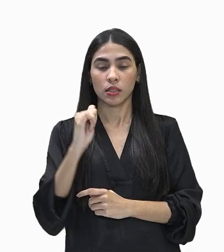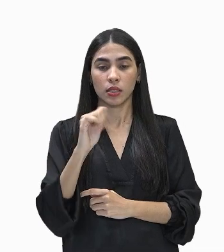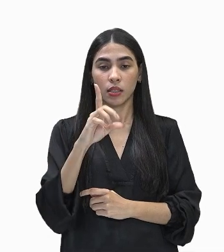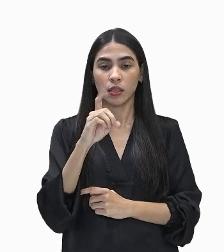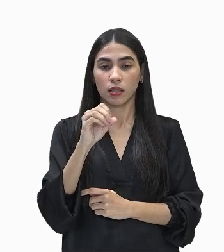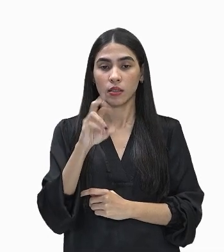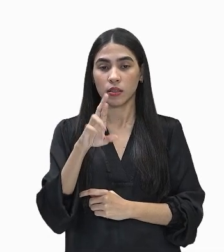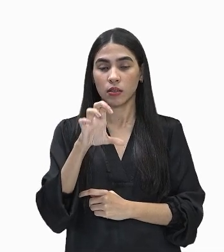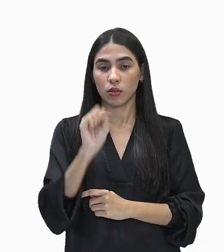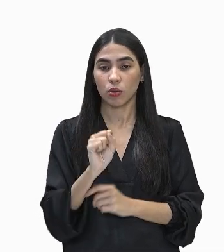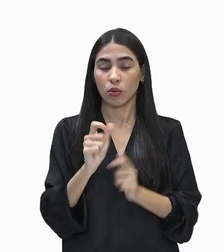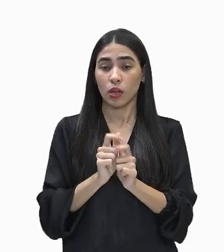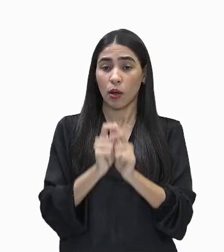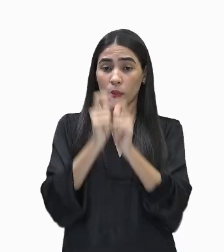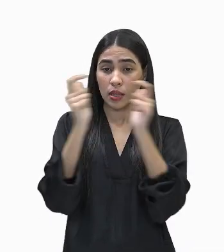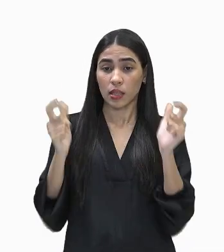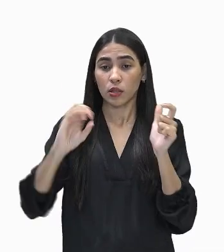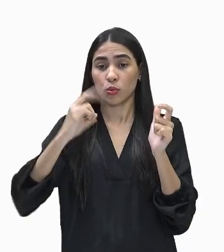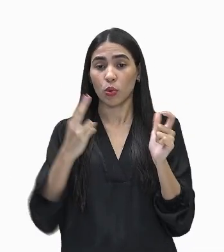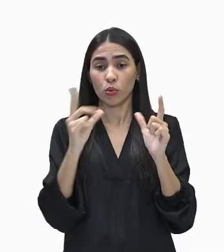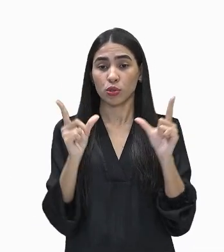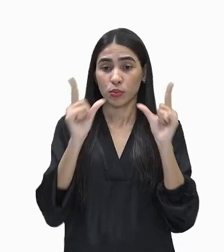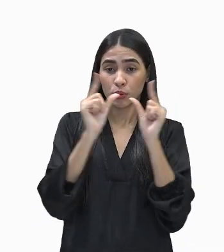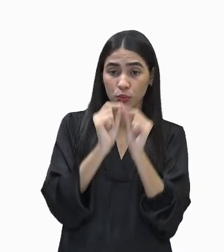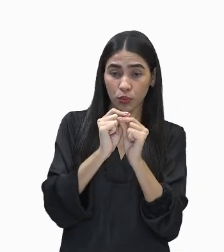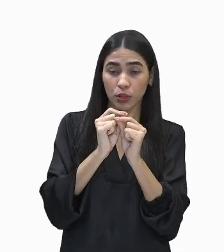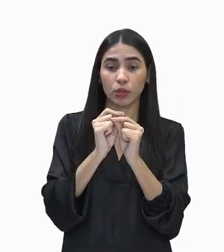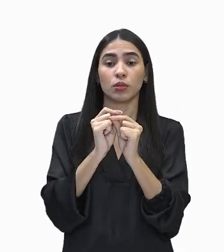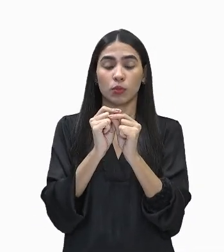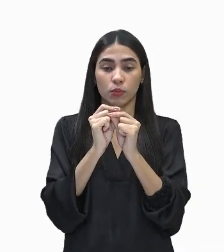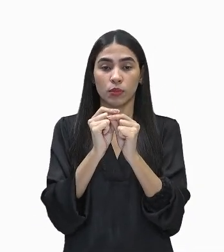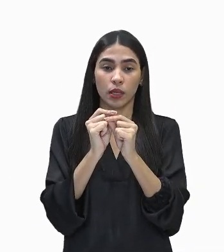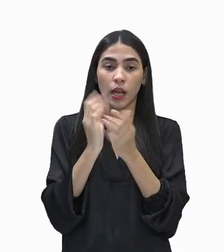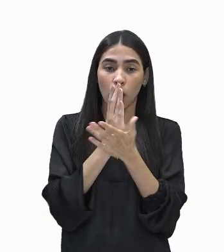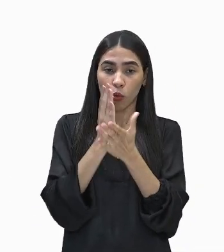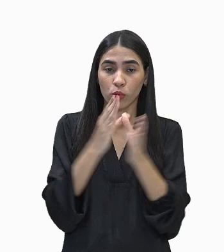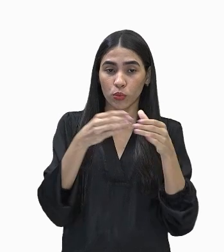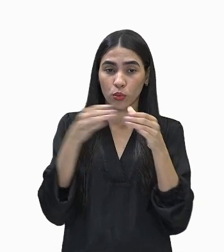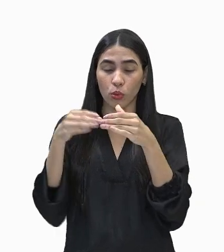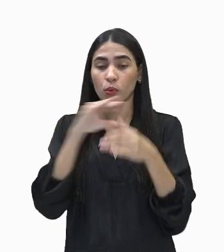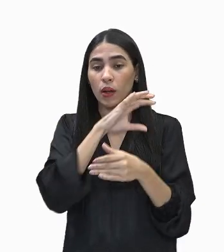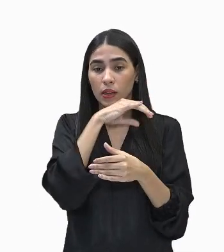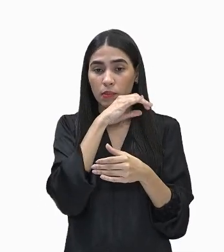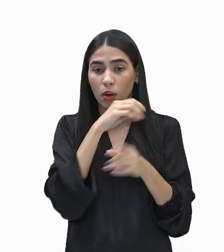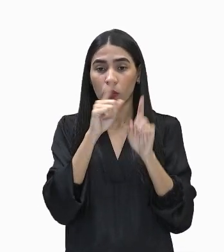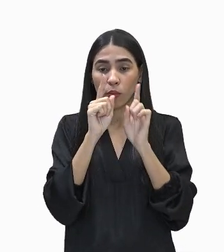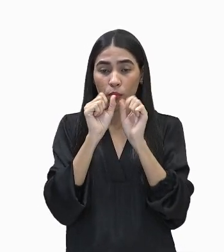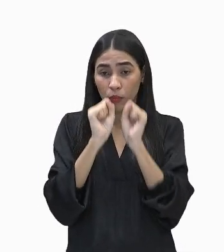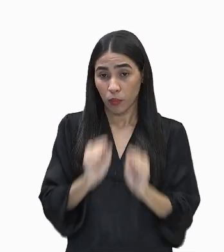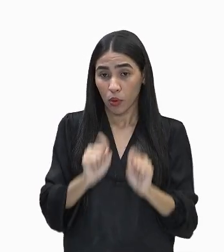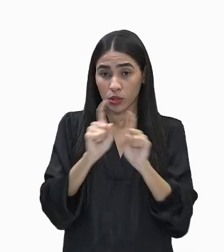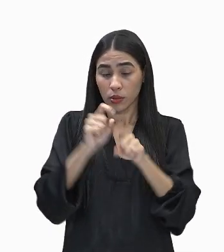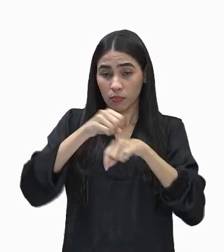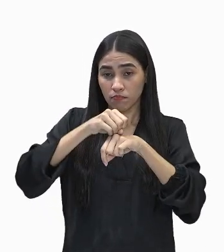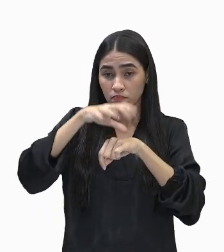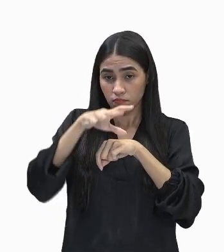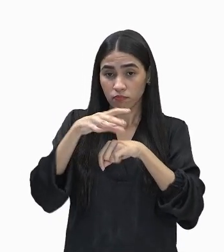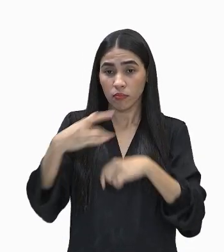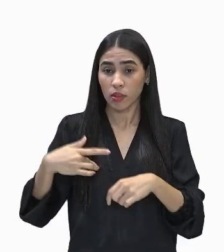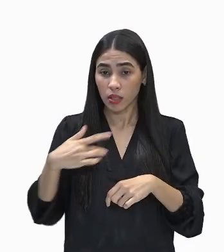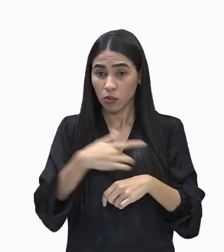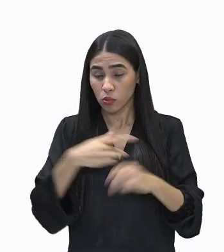seja, aumentando ou diminuindo também a população de certas espécies, pode indicar a saúde